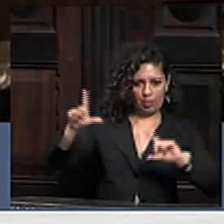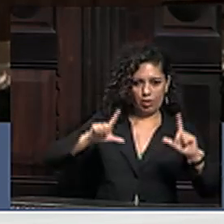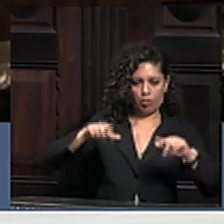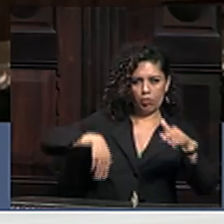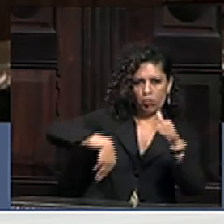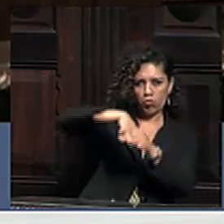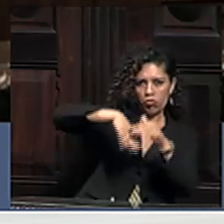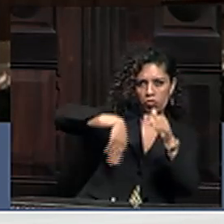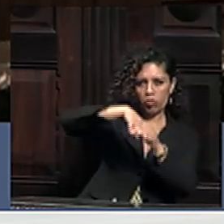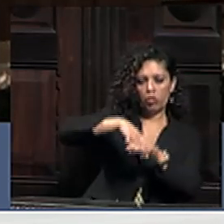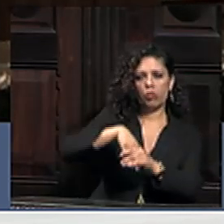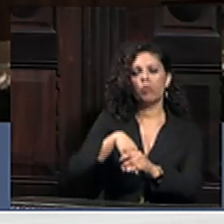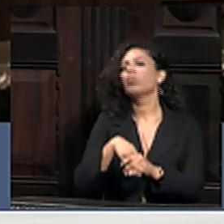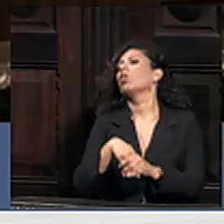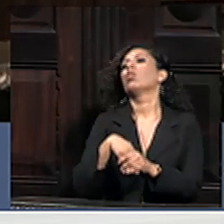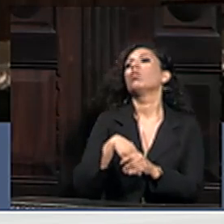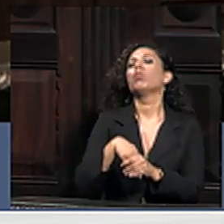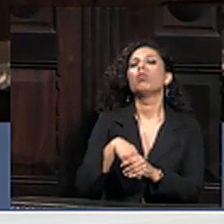de 2-2,